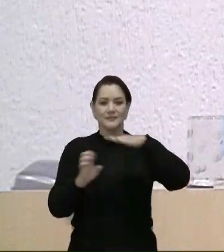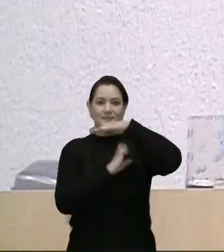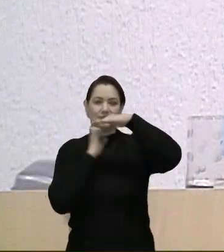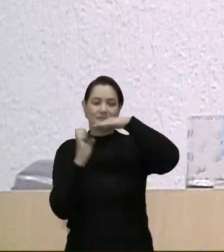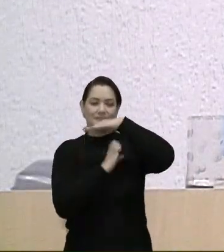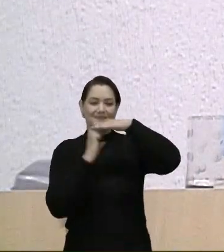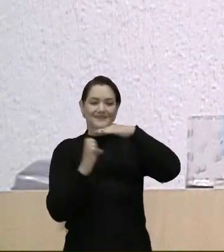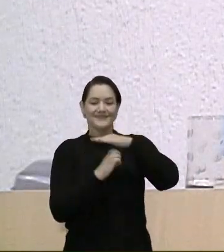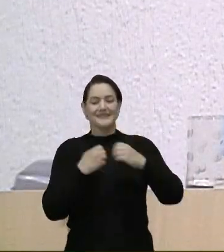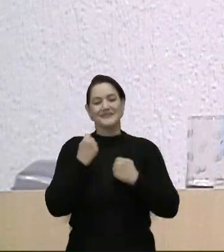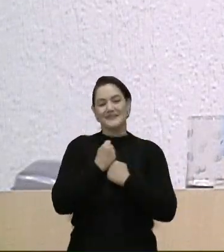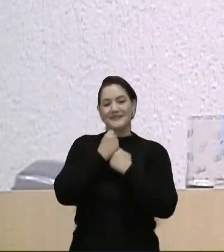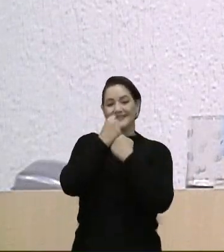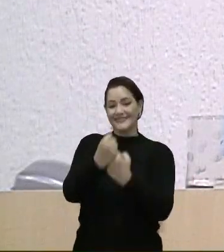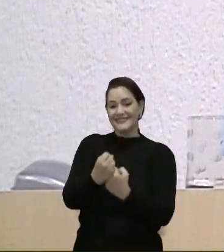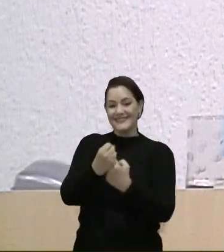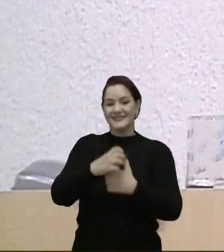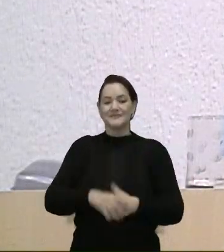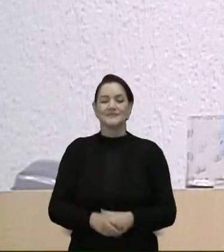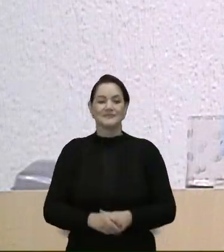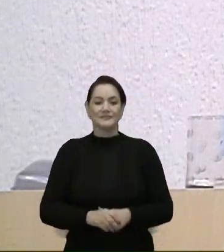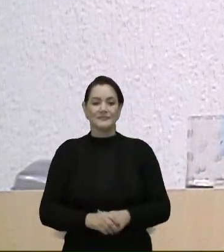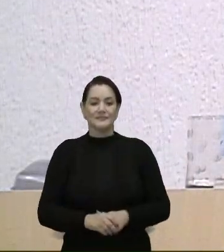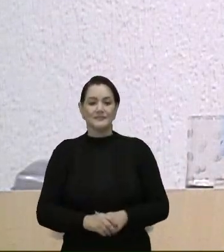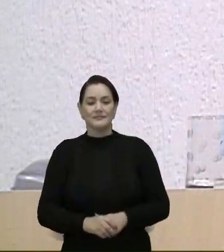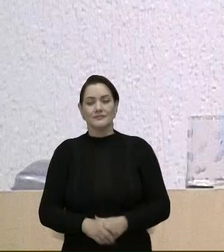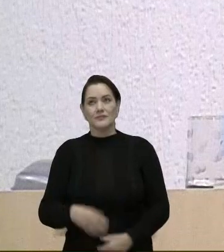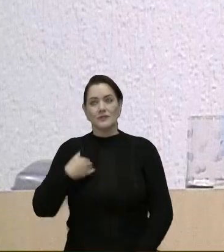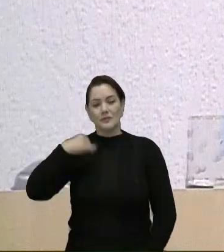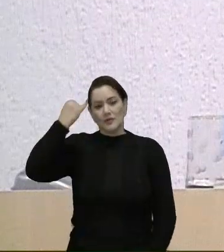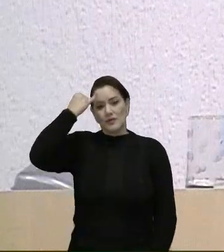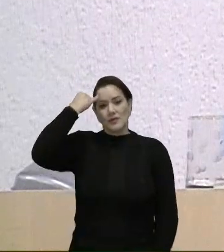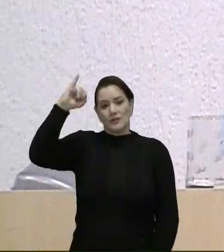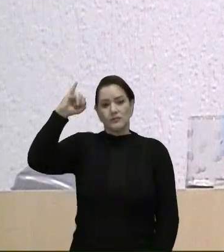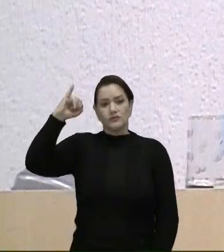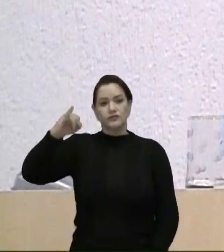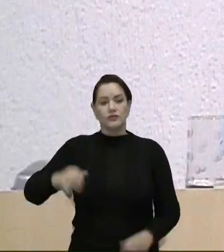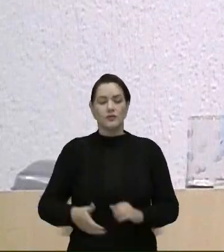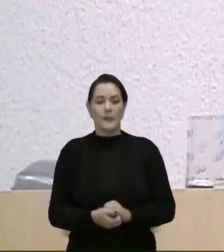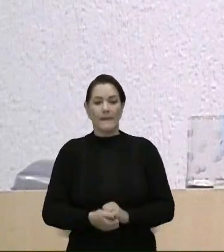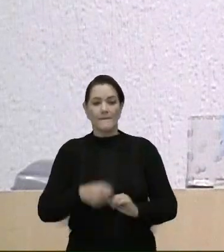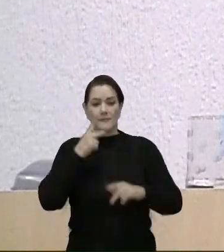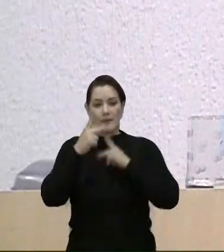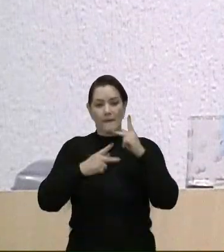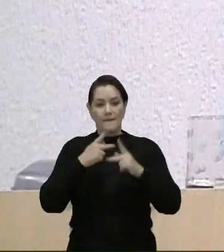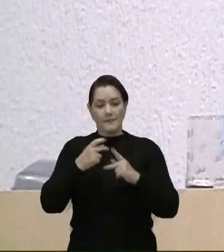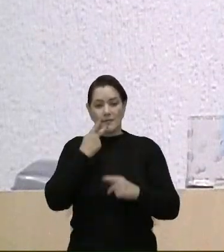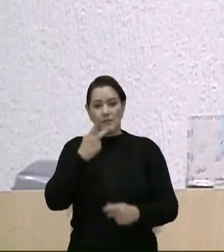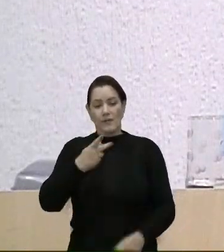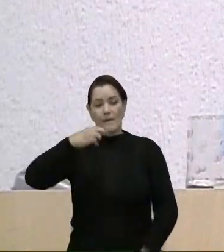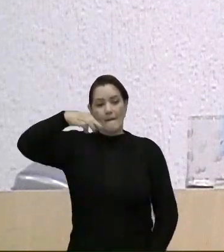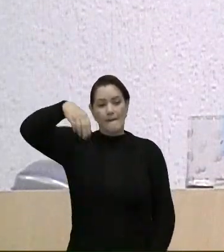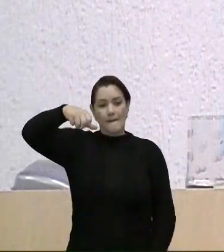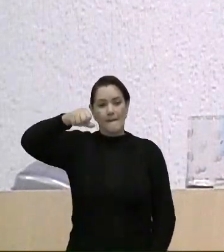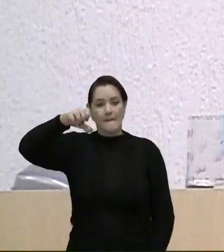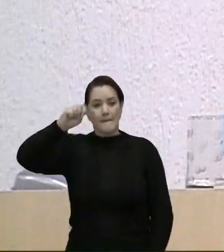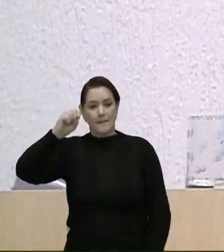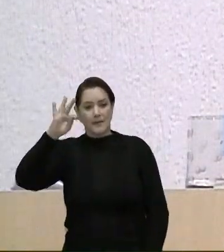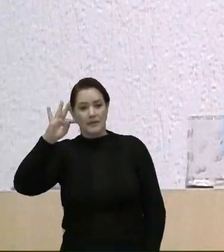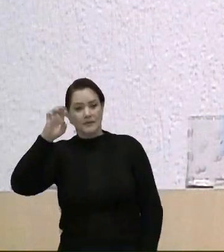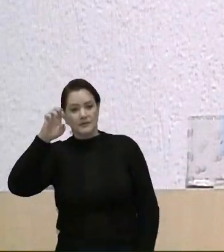de colaborador, tá? Só para você ter uma ideia, sabe quando surgiu esse Masterchef na